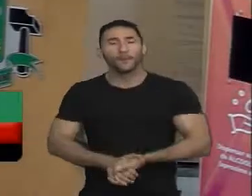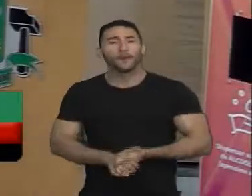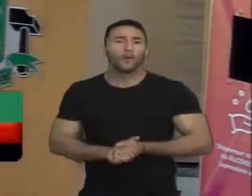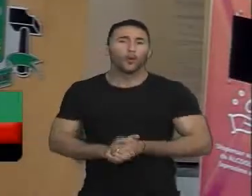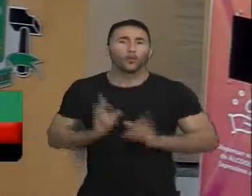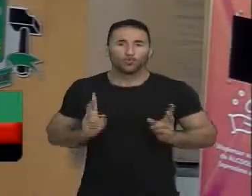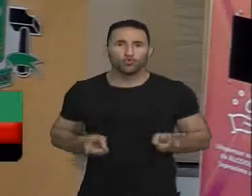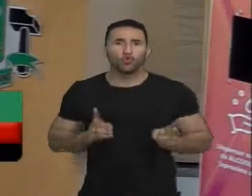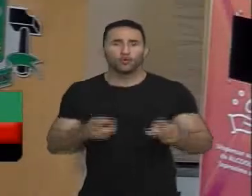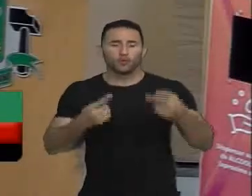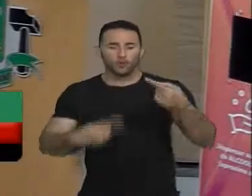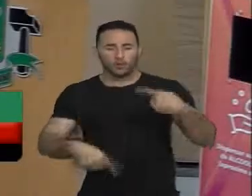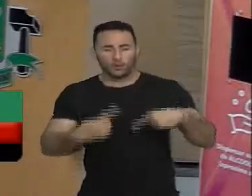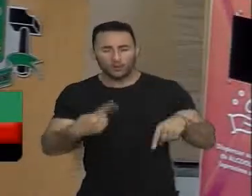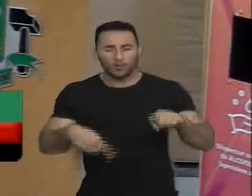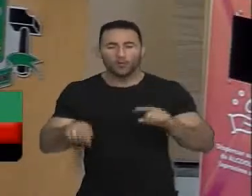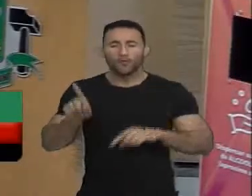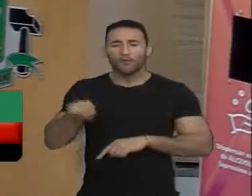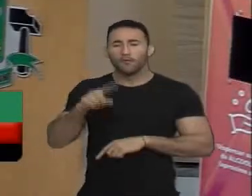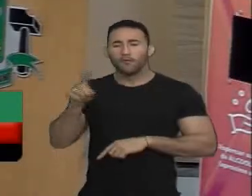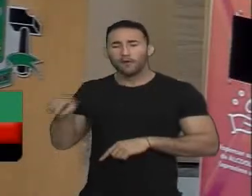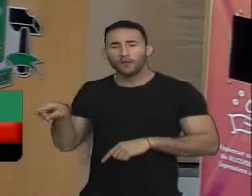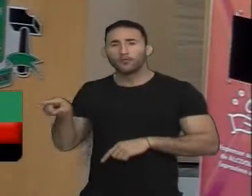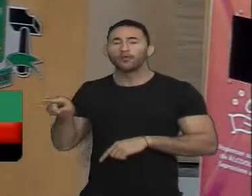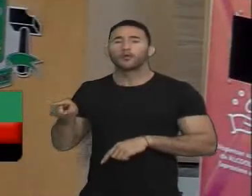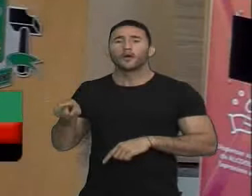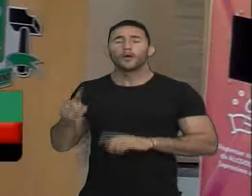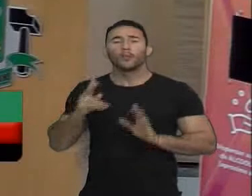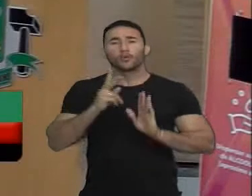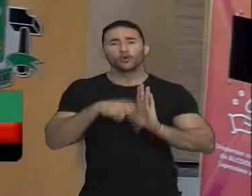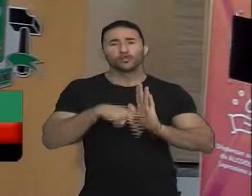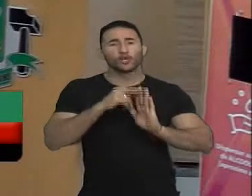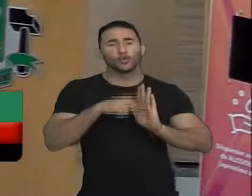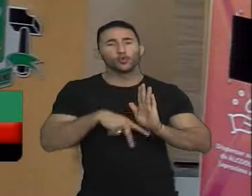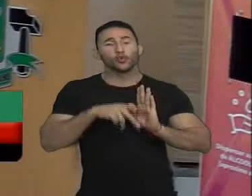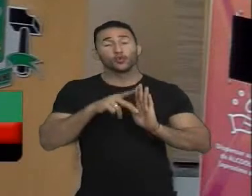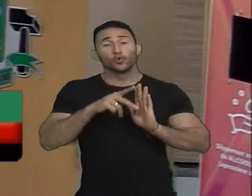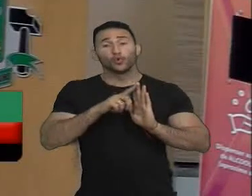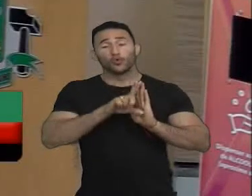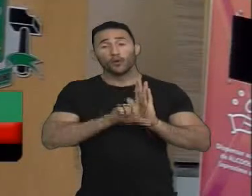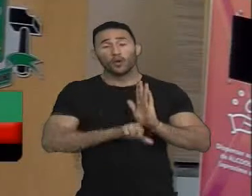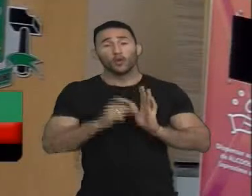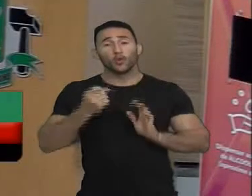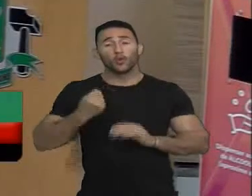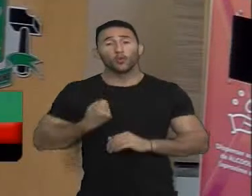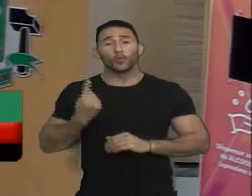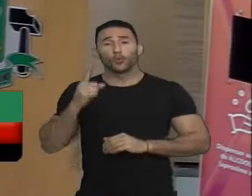Continua em discussão o veto total ao projeto de lei número